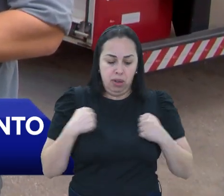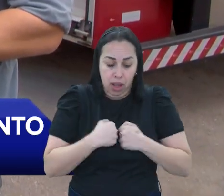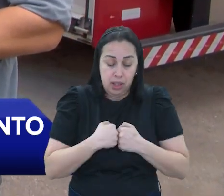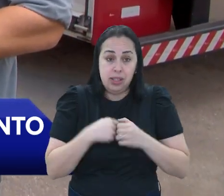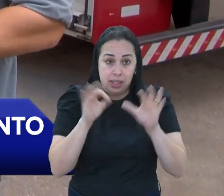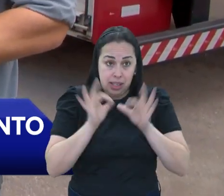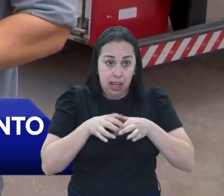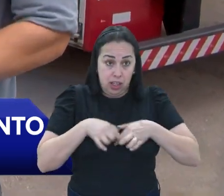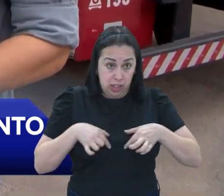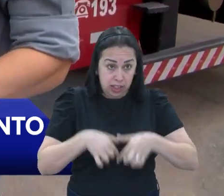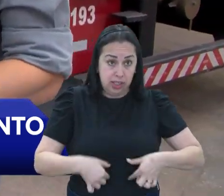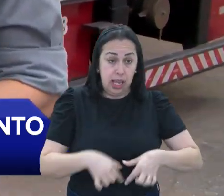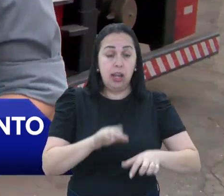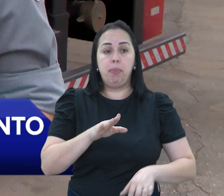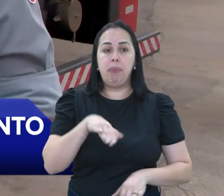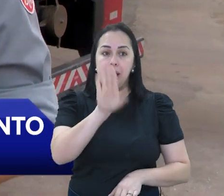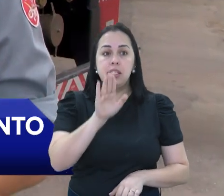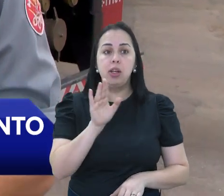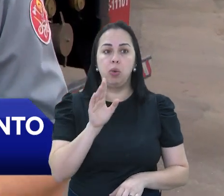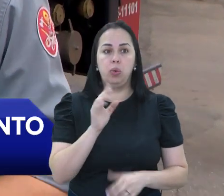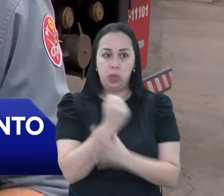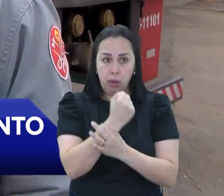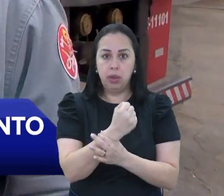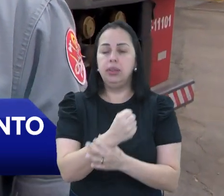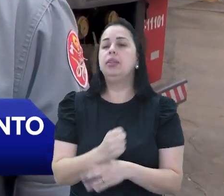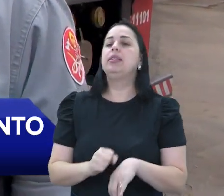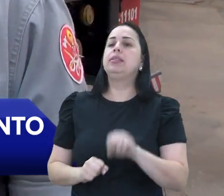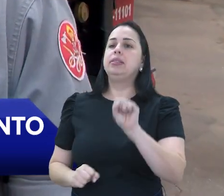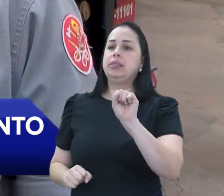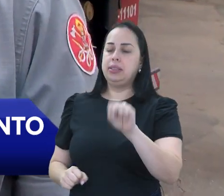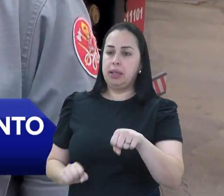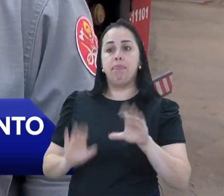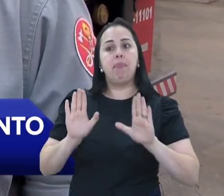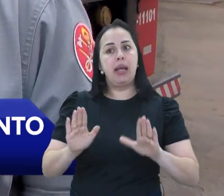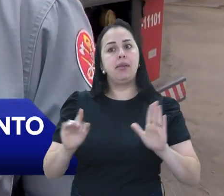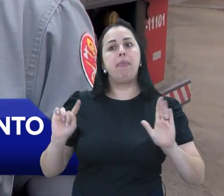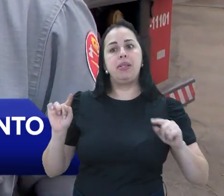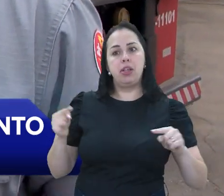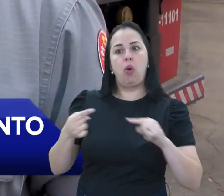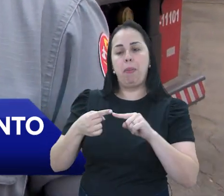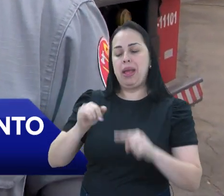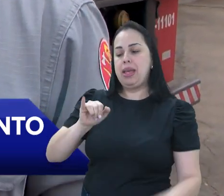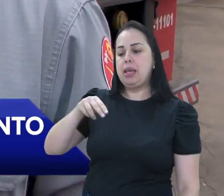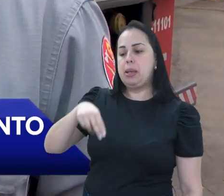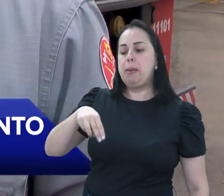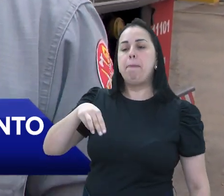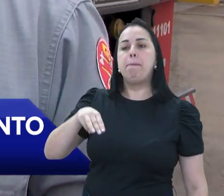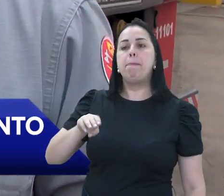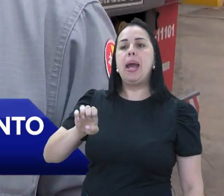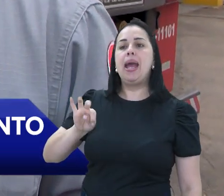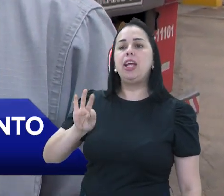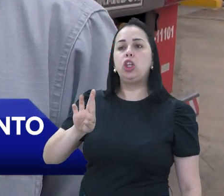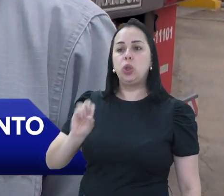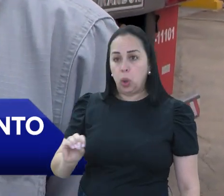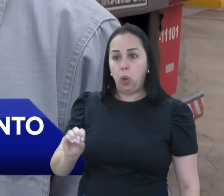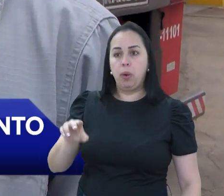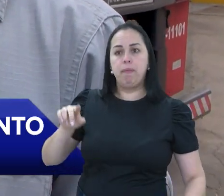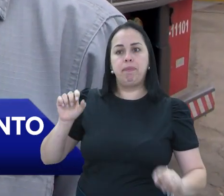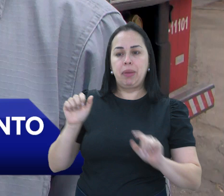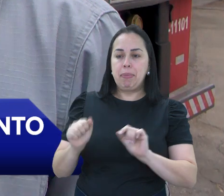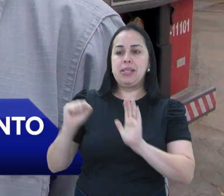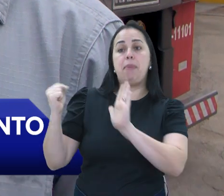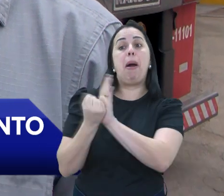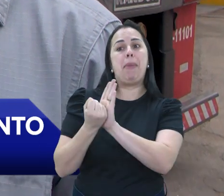que é mais seguro, certo? Sim, utilização do colete salva-vidas com a regulamentação do Inmetro e também a questão da supervisão, os pais